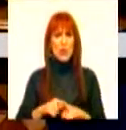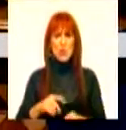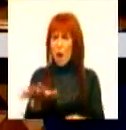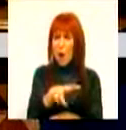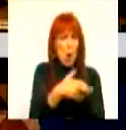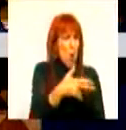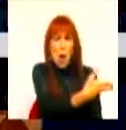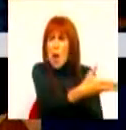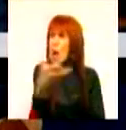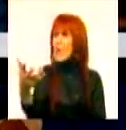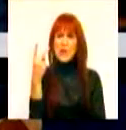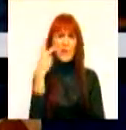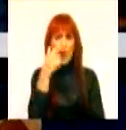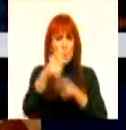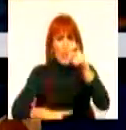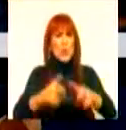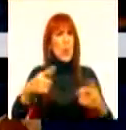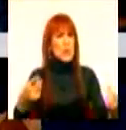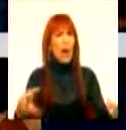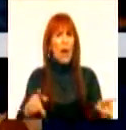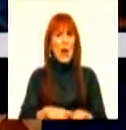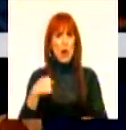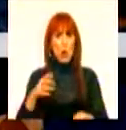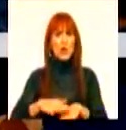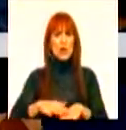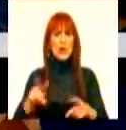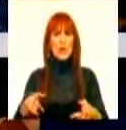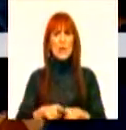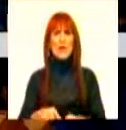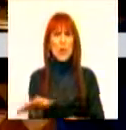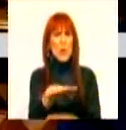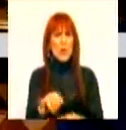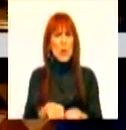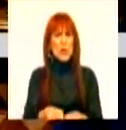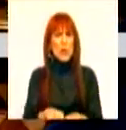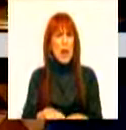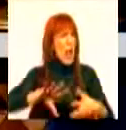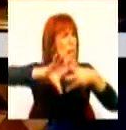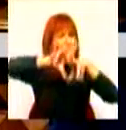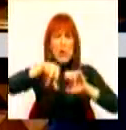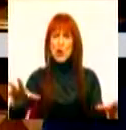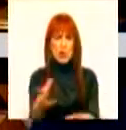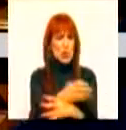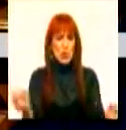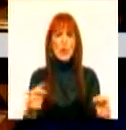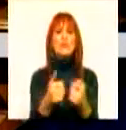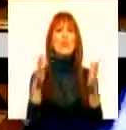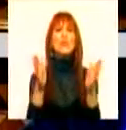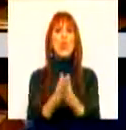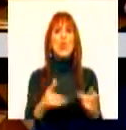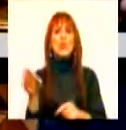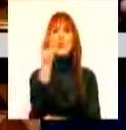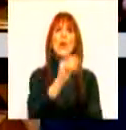cenário terrível que viveram populações e sou testemunha do cenário de destruição